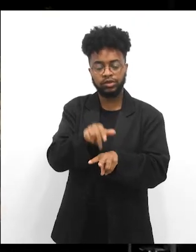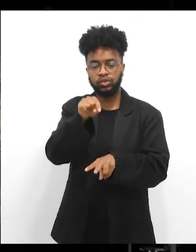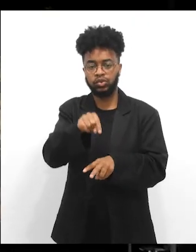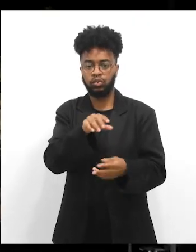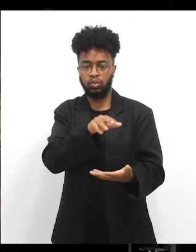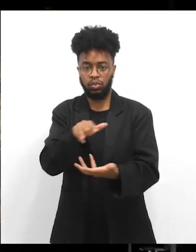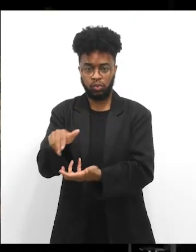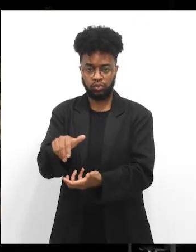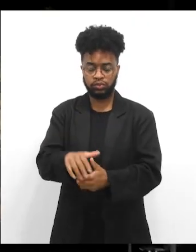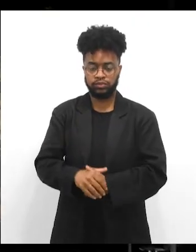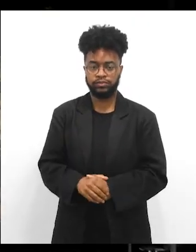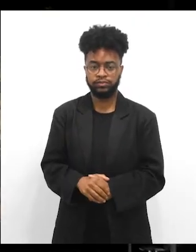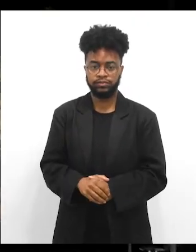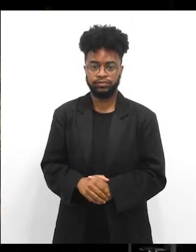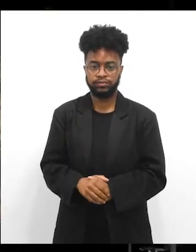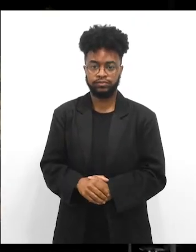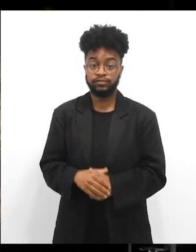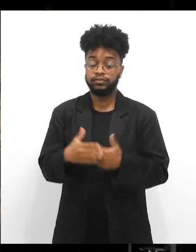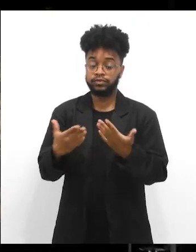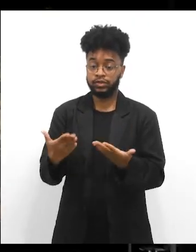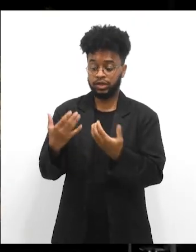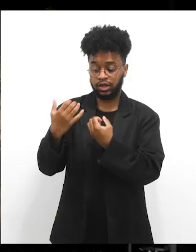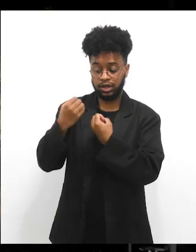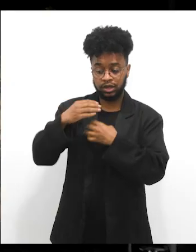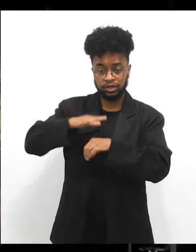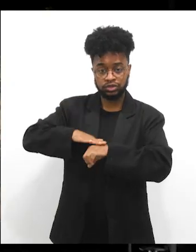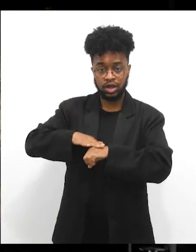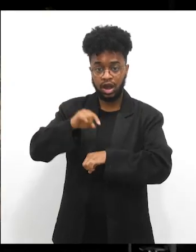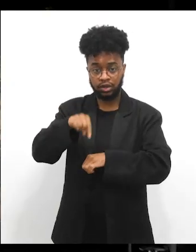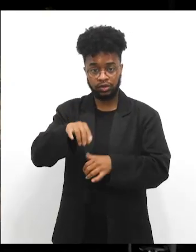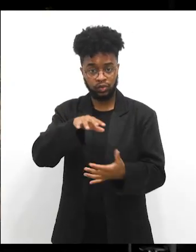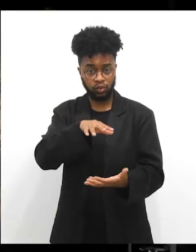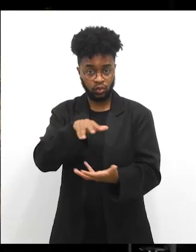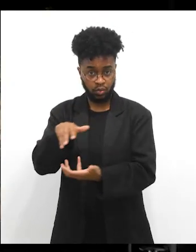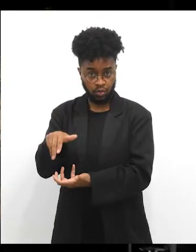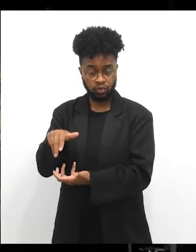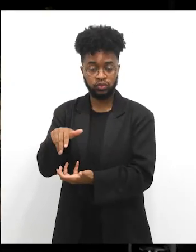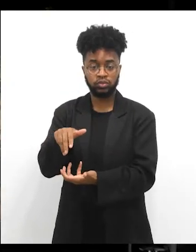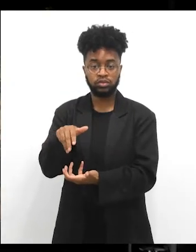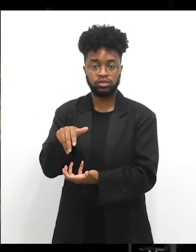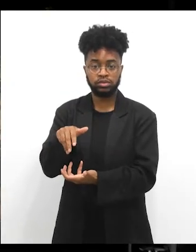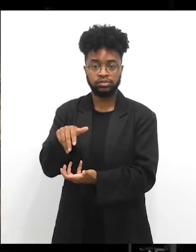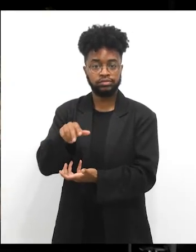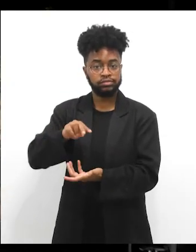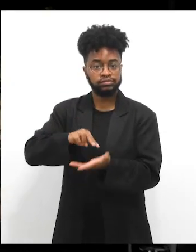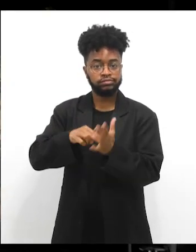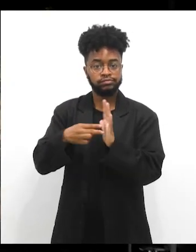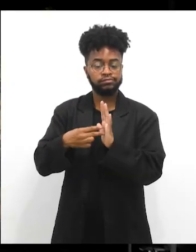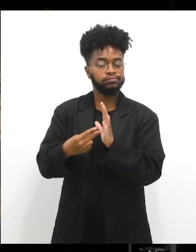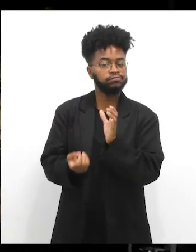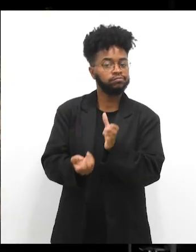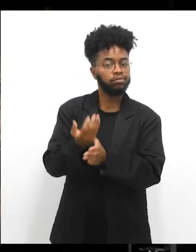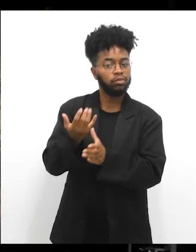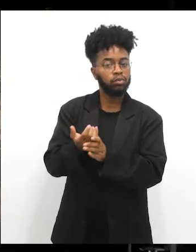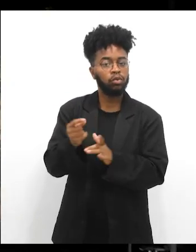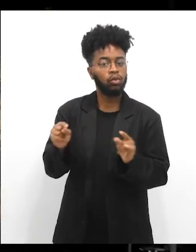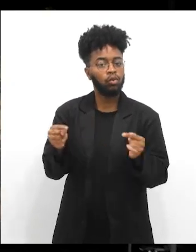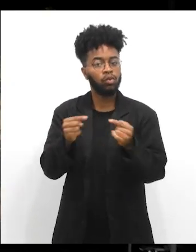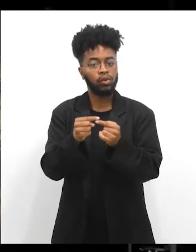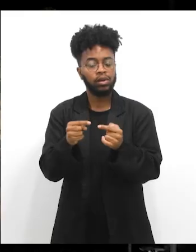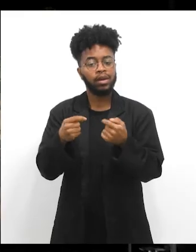encarnação, na Terra. E essa reeducação na Terra, ela é